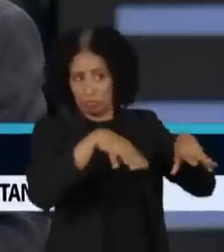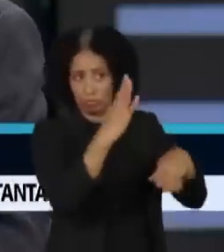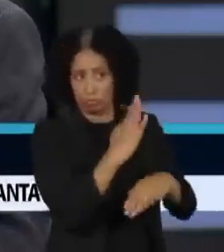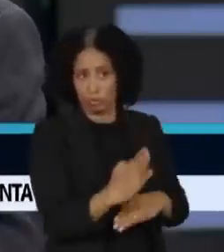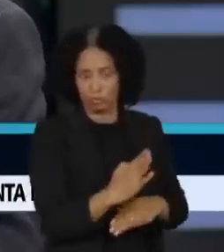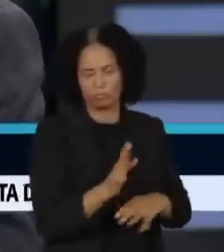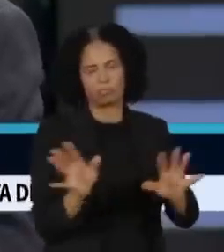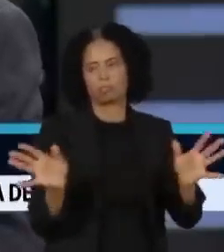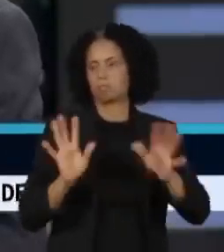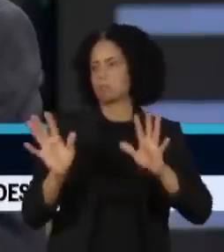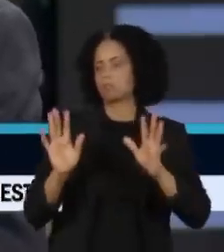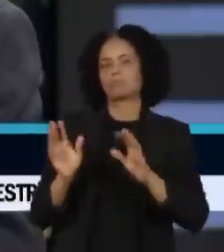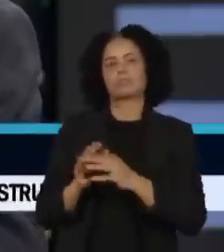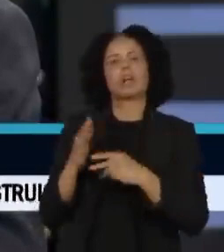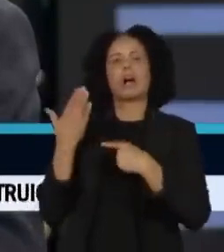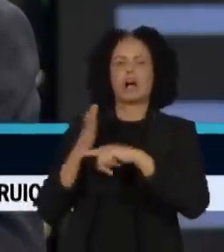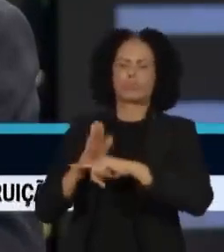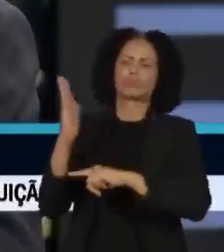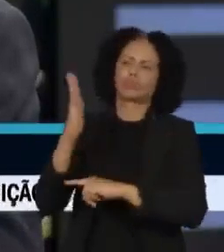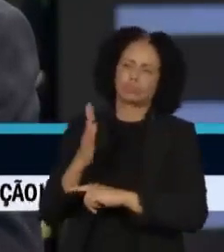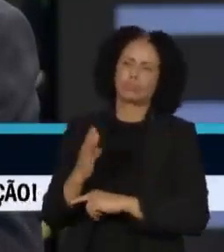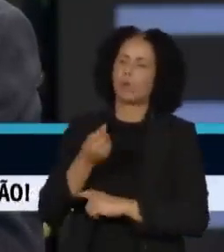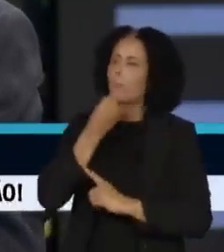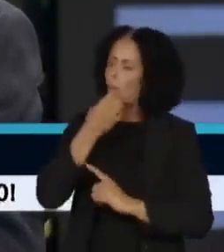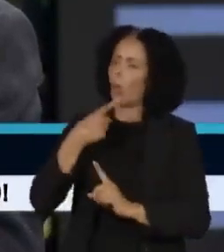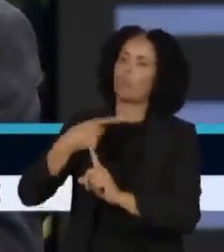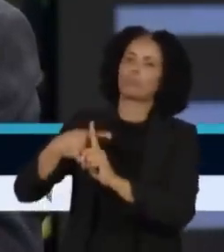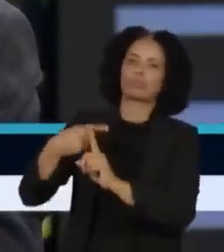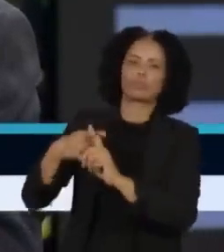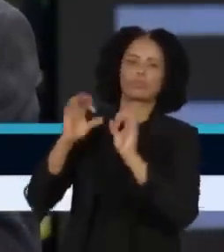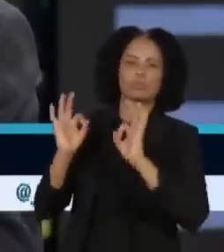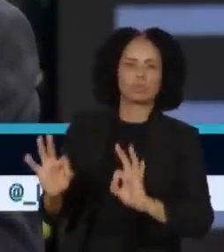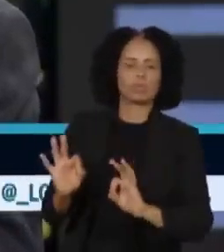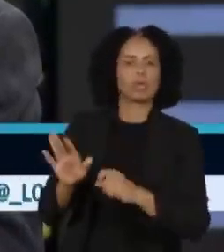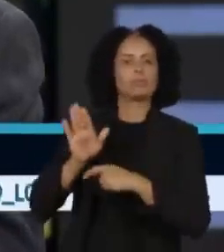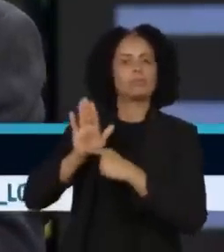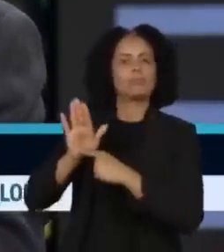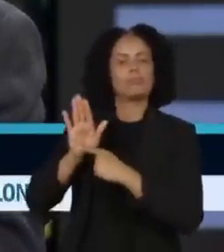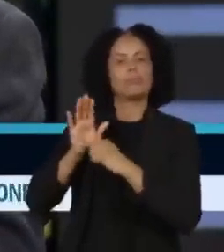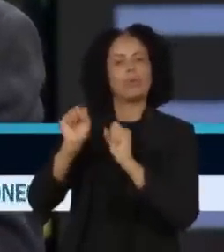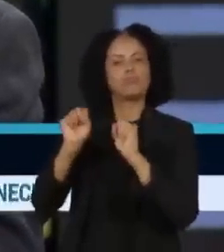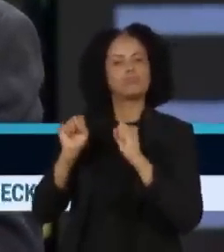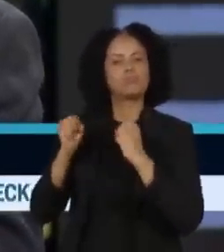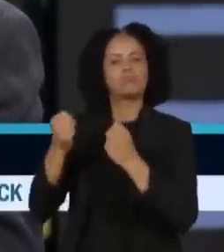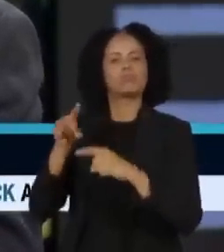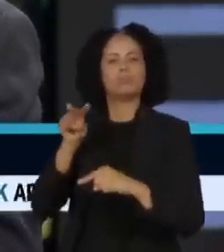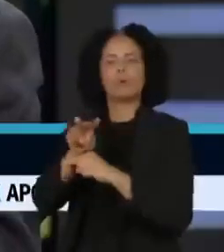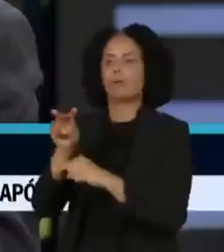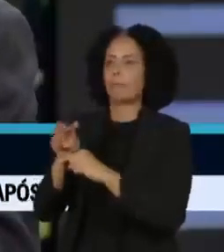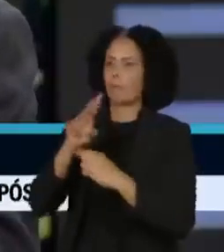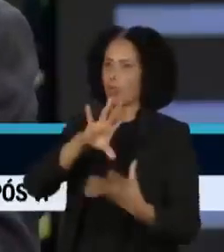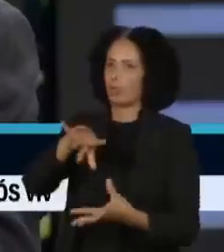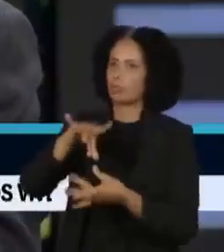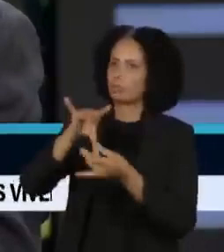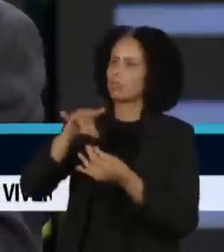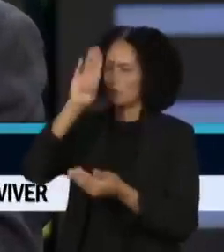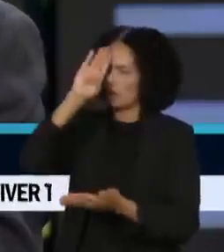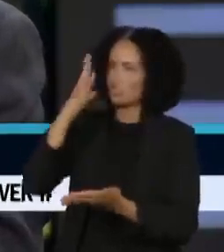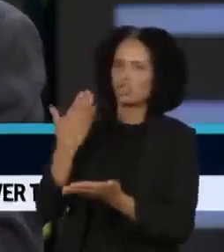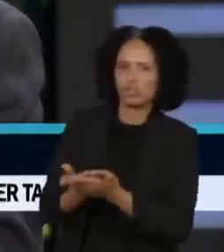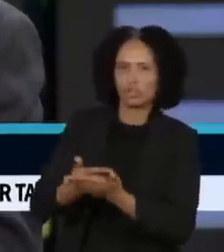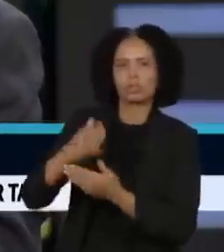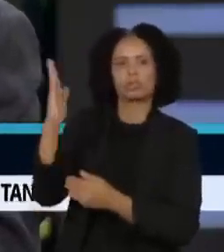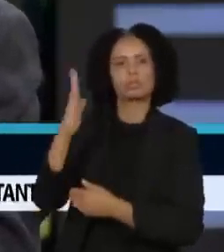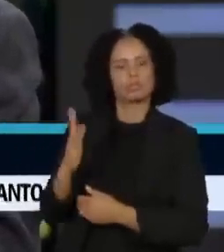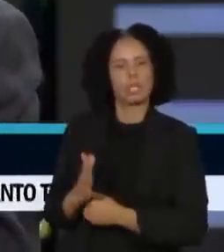ajuda reagiram bem reagiram positivamente demonstrando força da Democracia brasileira acreditando que o Brasil passa